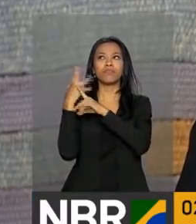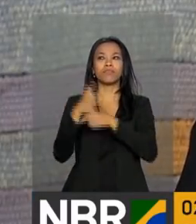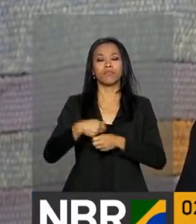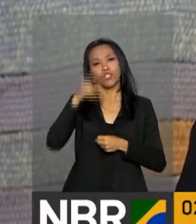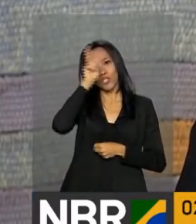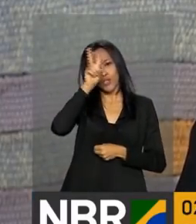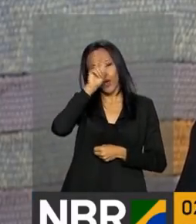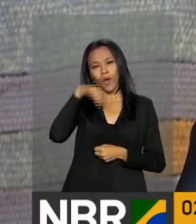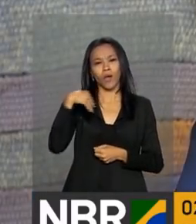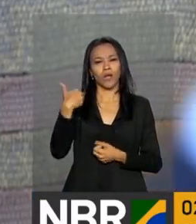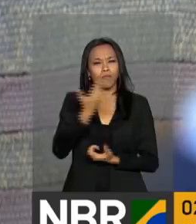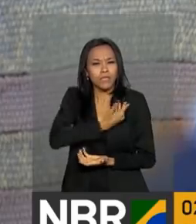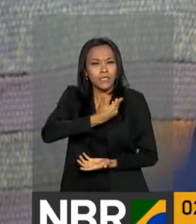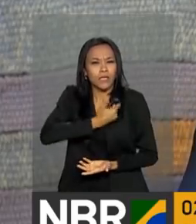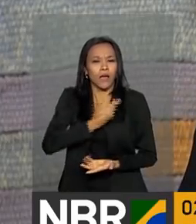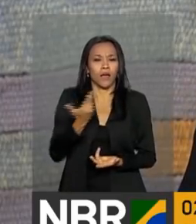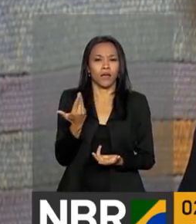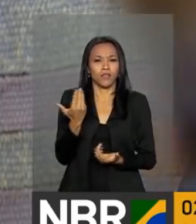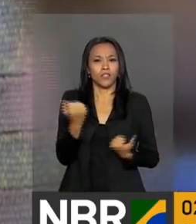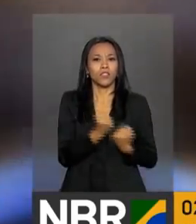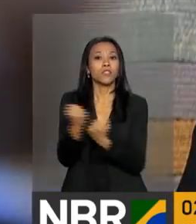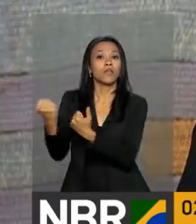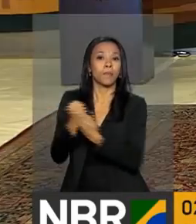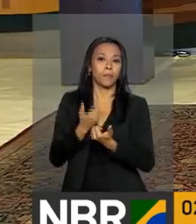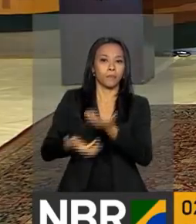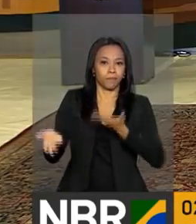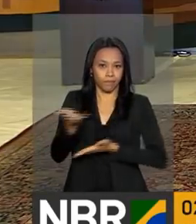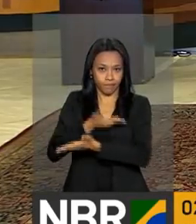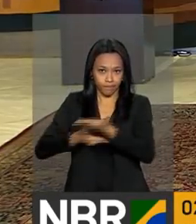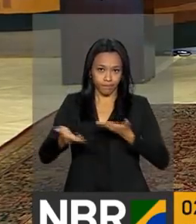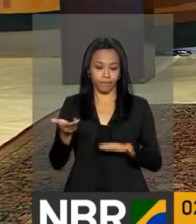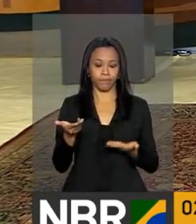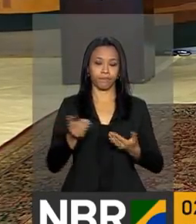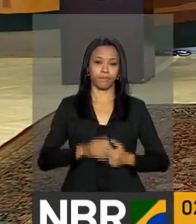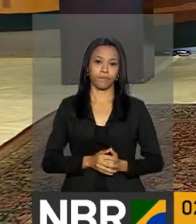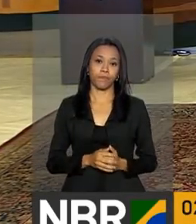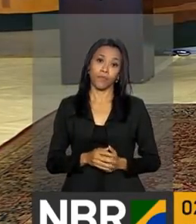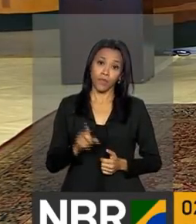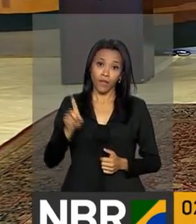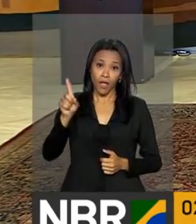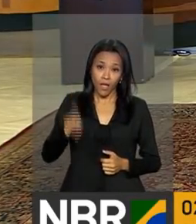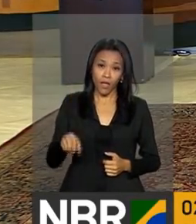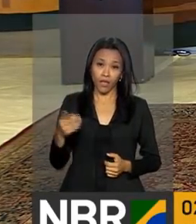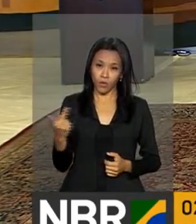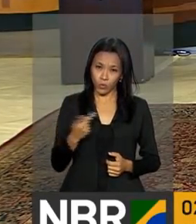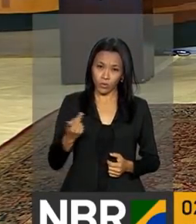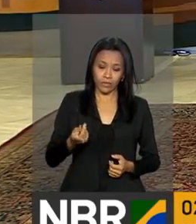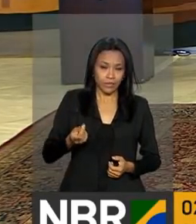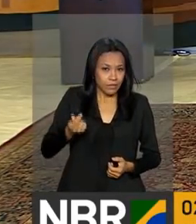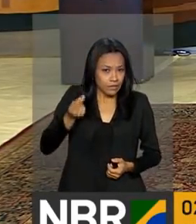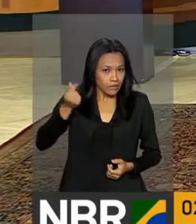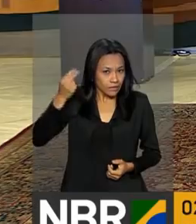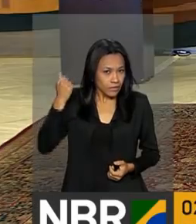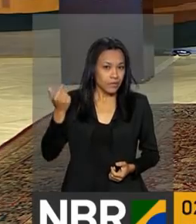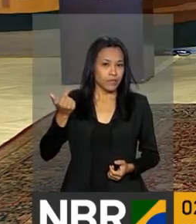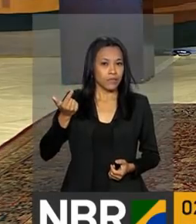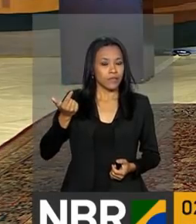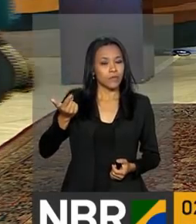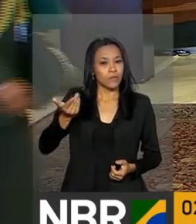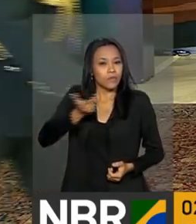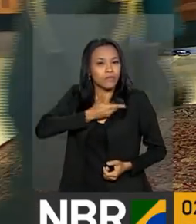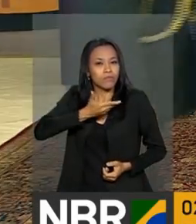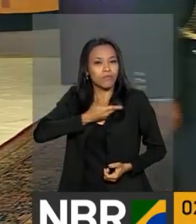de amizade e cooperação. São igualmente antigos nossos